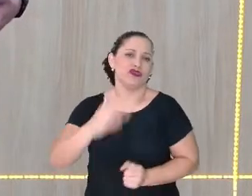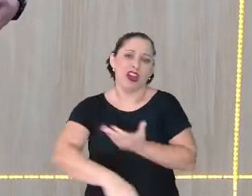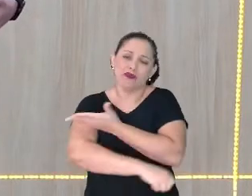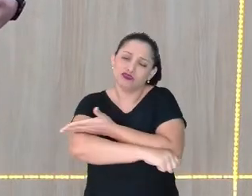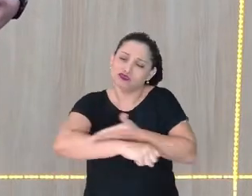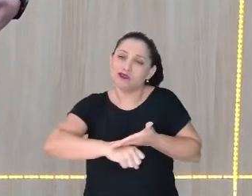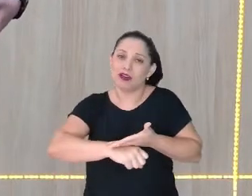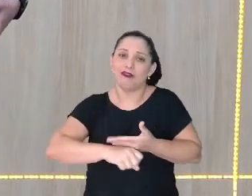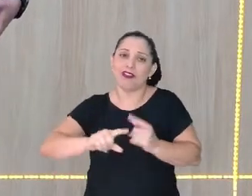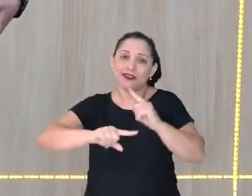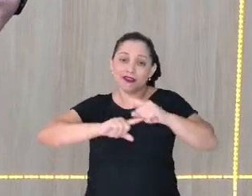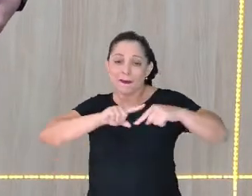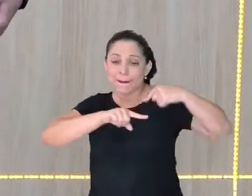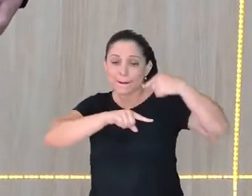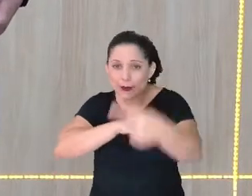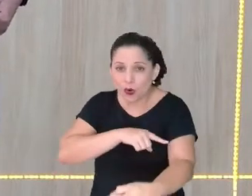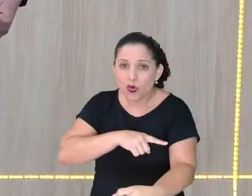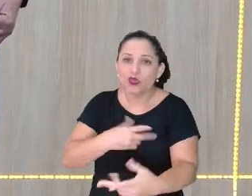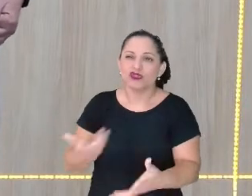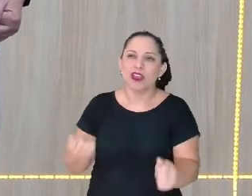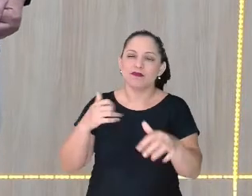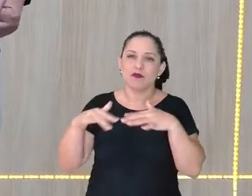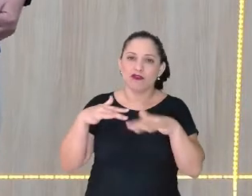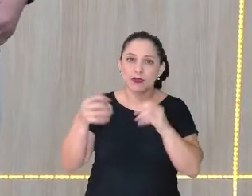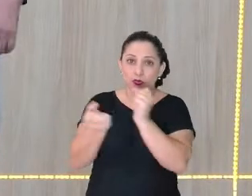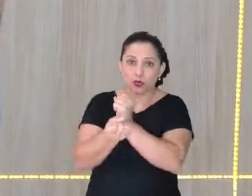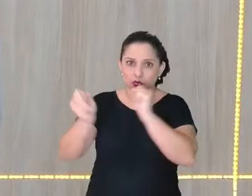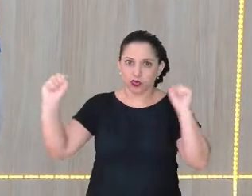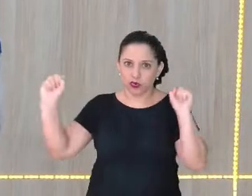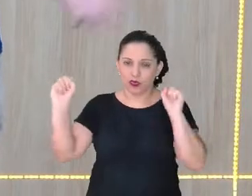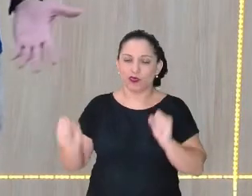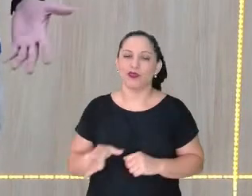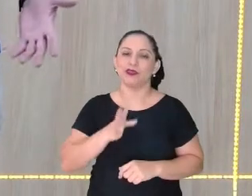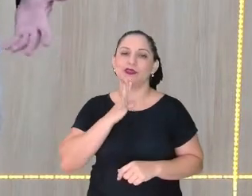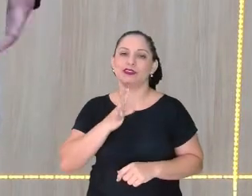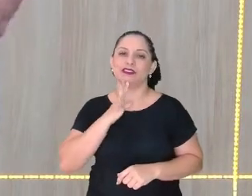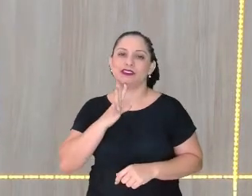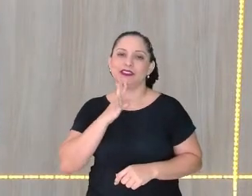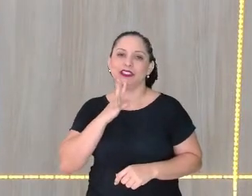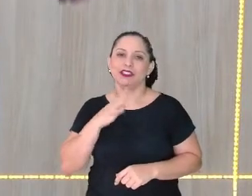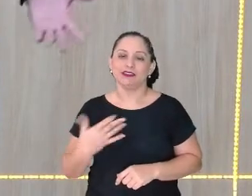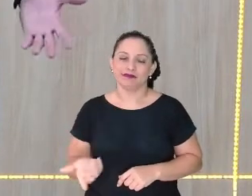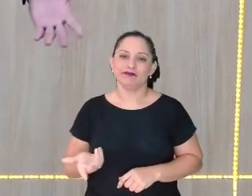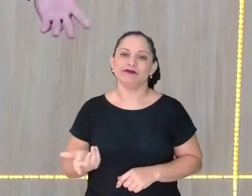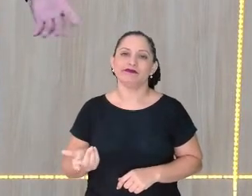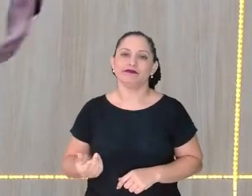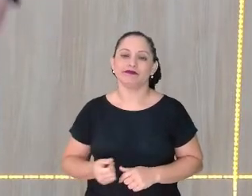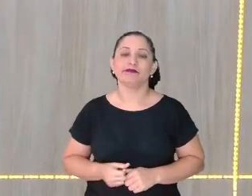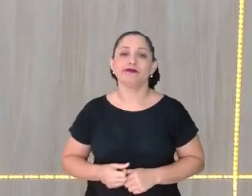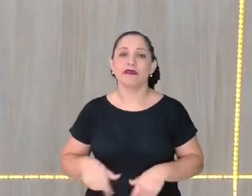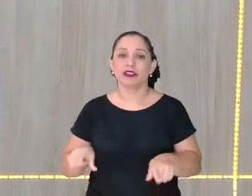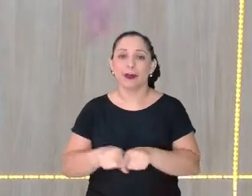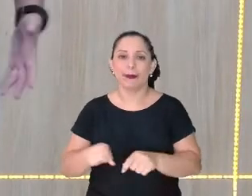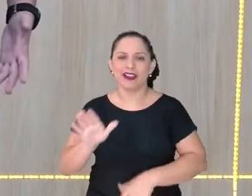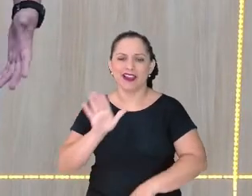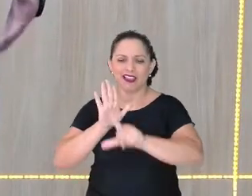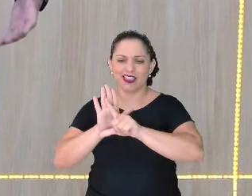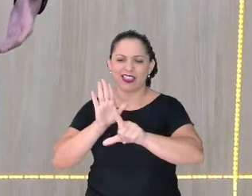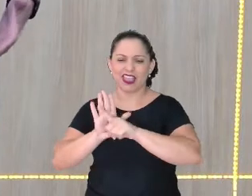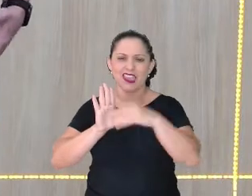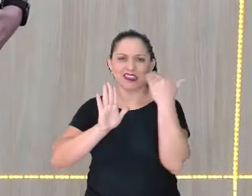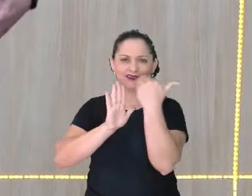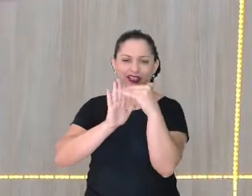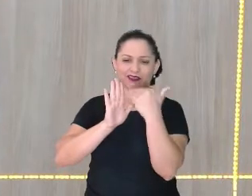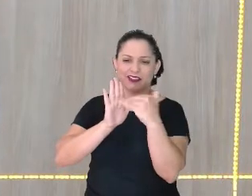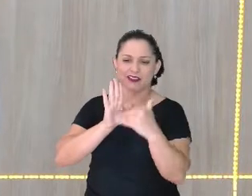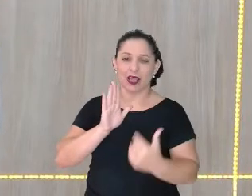só lá mais para frente, né, com o movimento abolicionista, vamos ter a lei do ventre livre, que não serviu muito de nada. Lei do sexagenário, pior ainda,